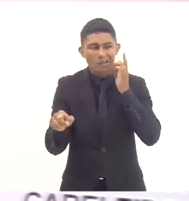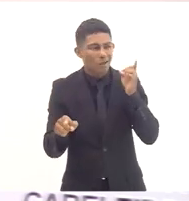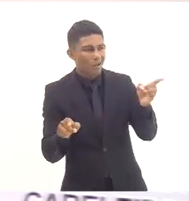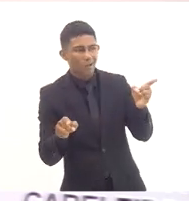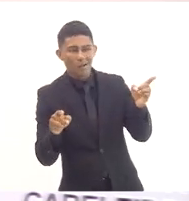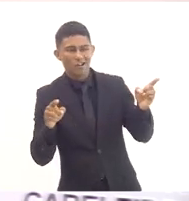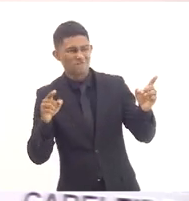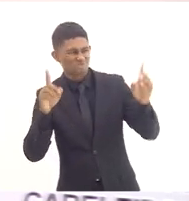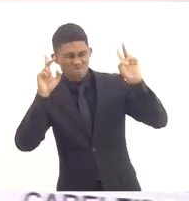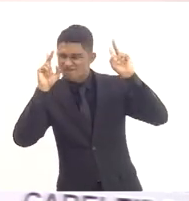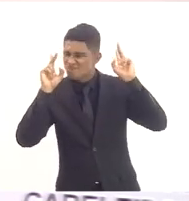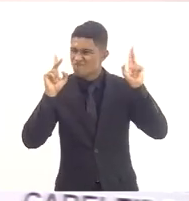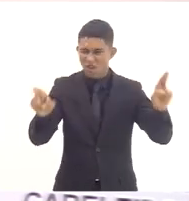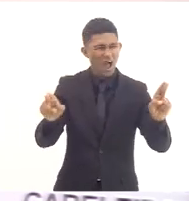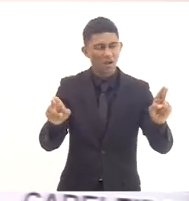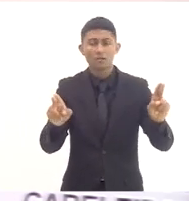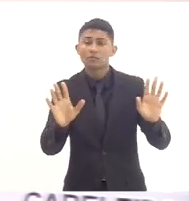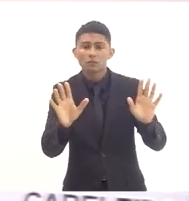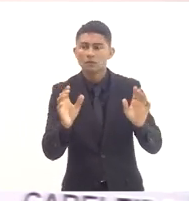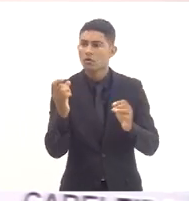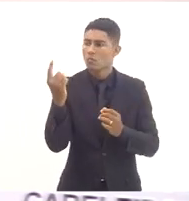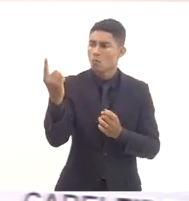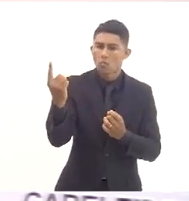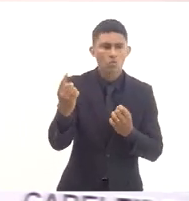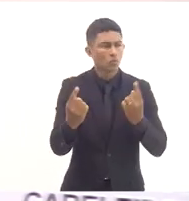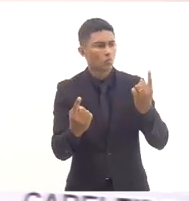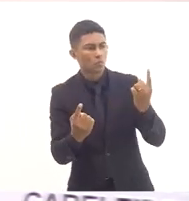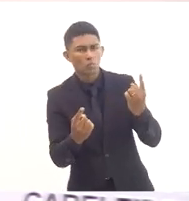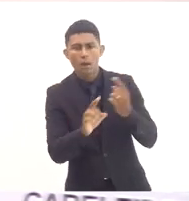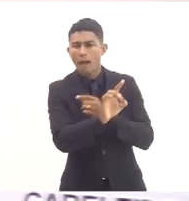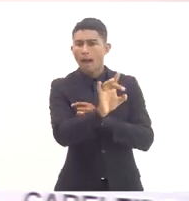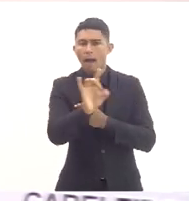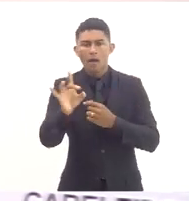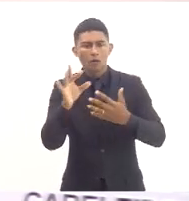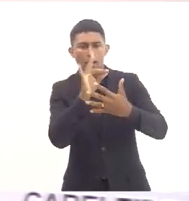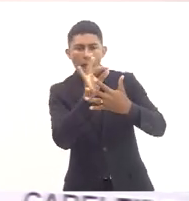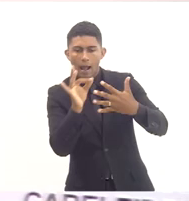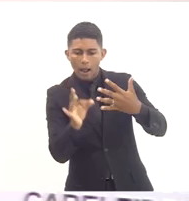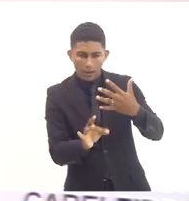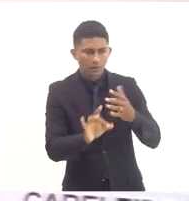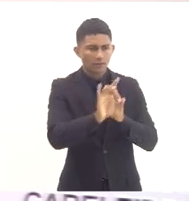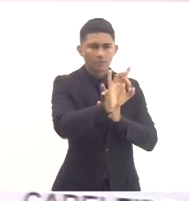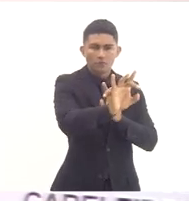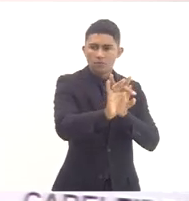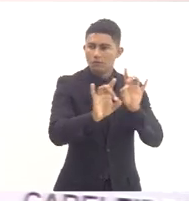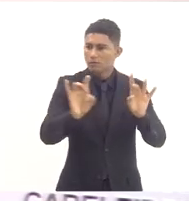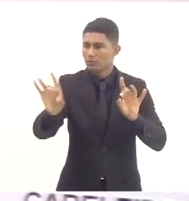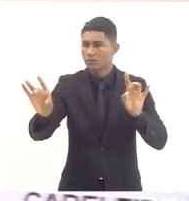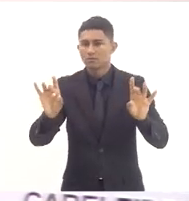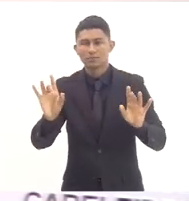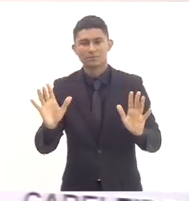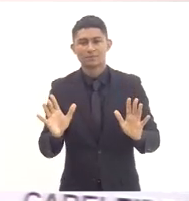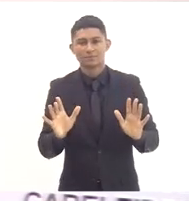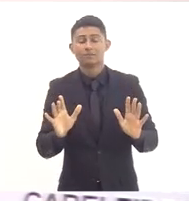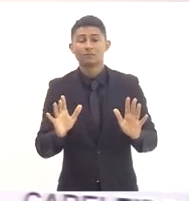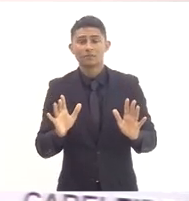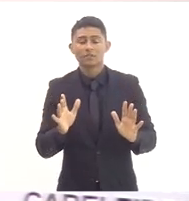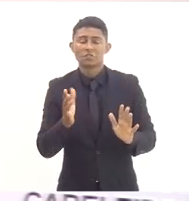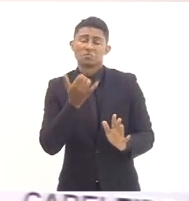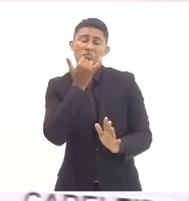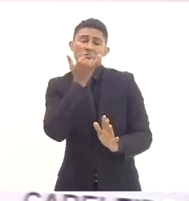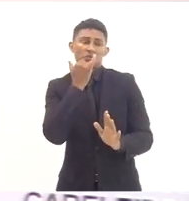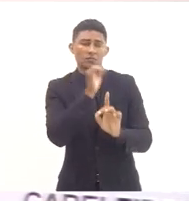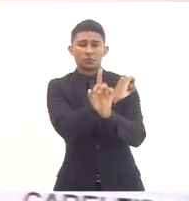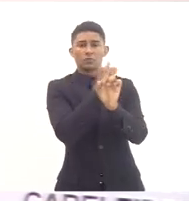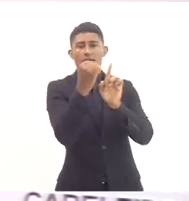são todos únicos e por isso mesmo essenciais então lamento a sociedade que